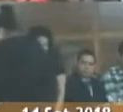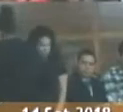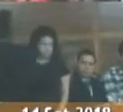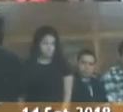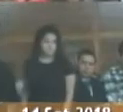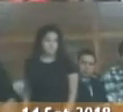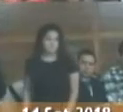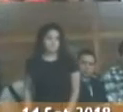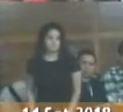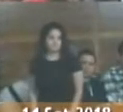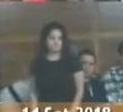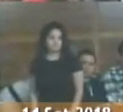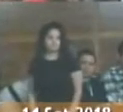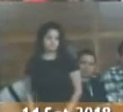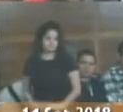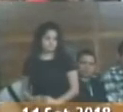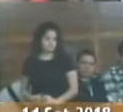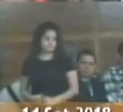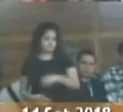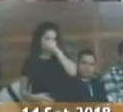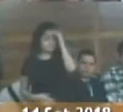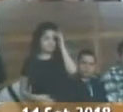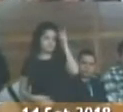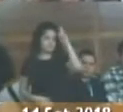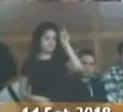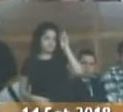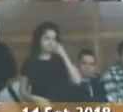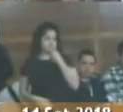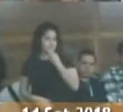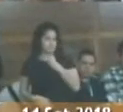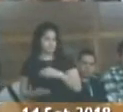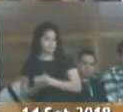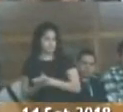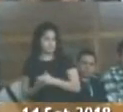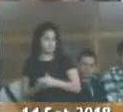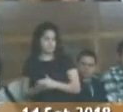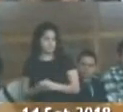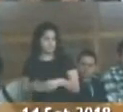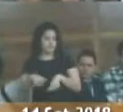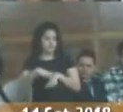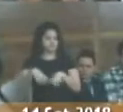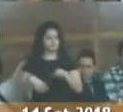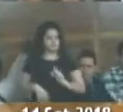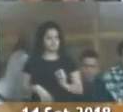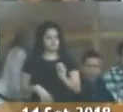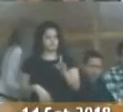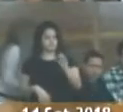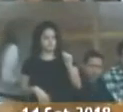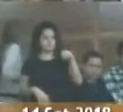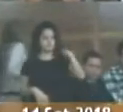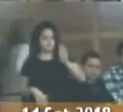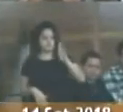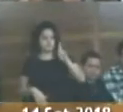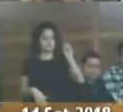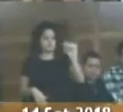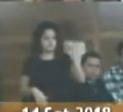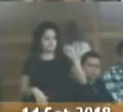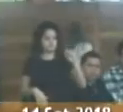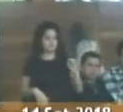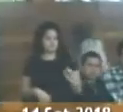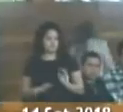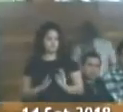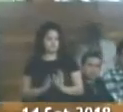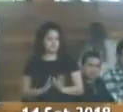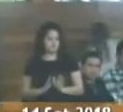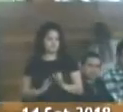essa comunidade toda, né? O pessoal lembrou bem aí no começo, Ilha Grande não é só Abraão, mas